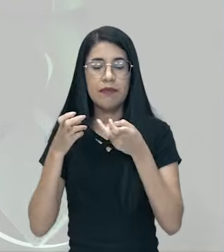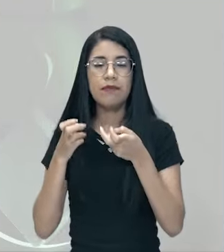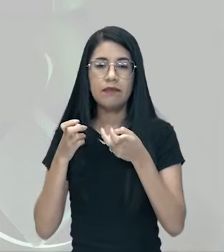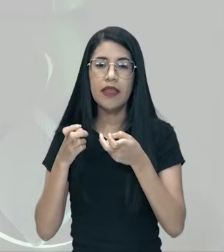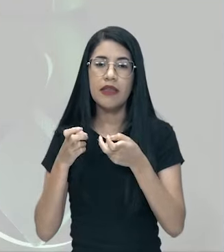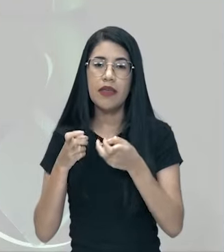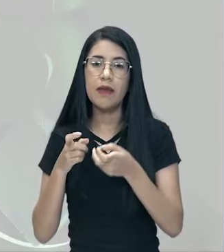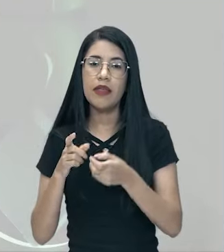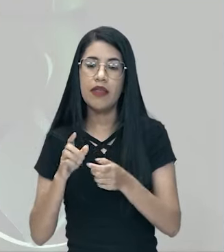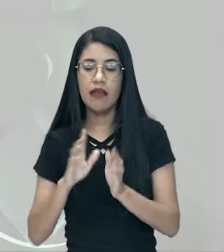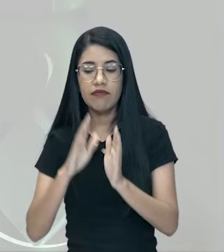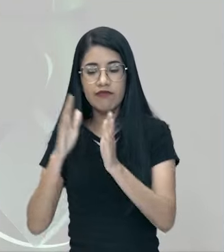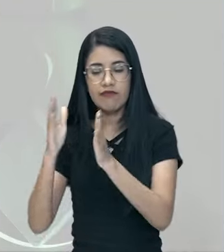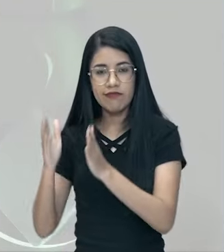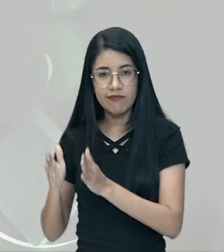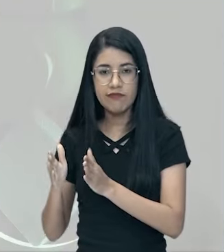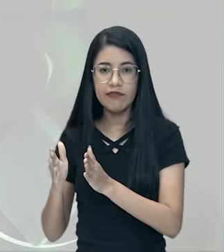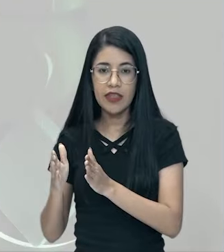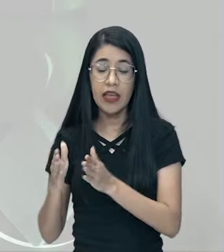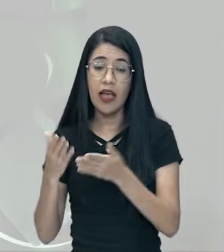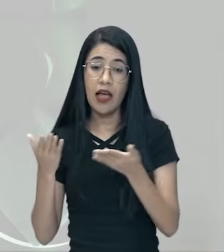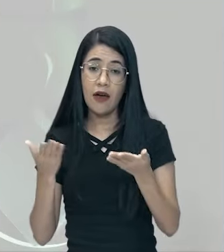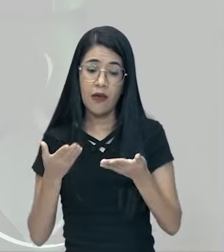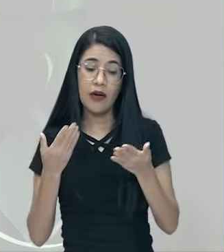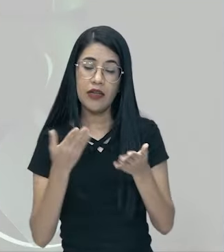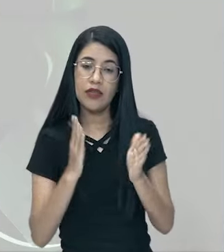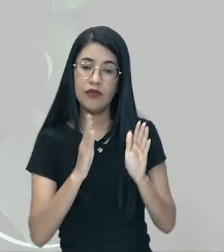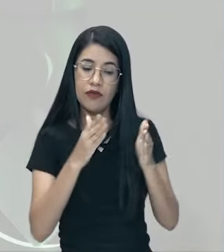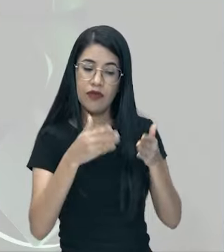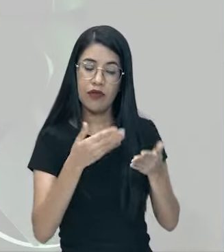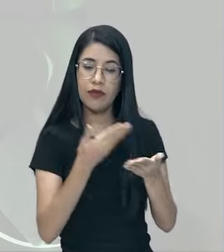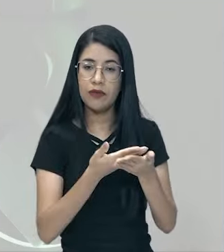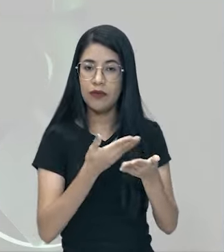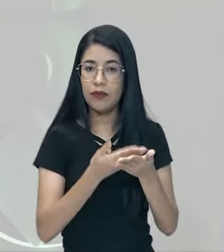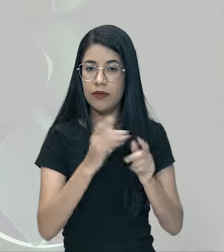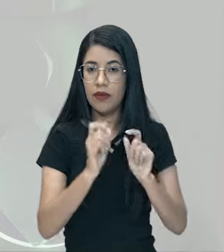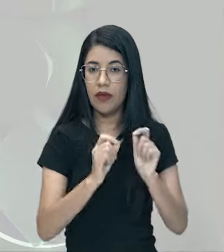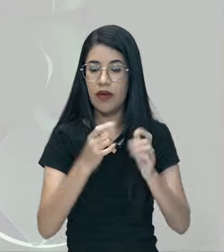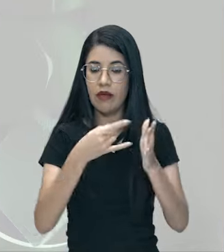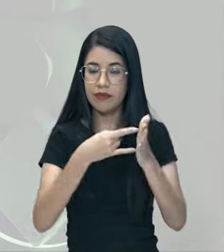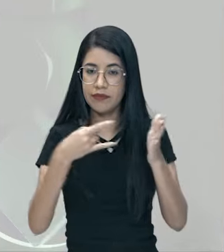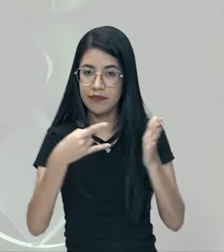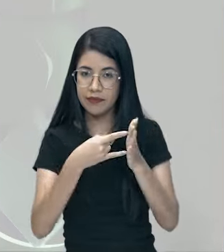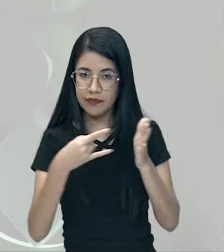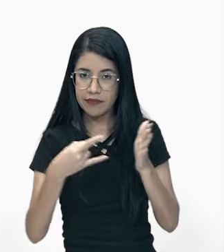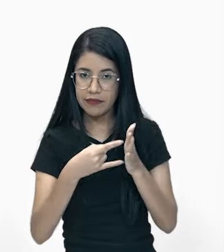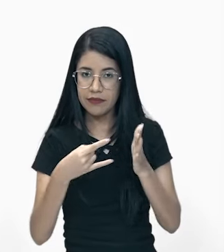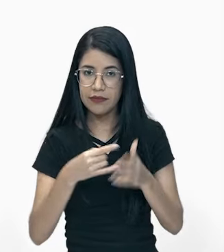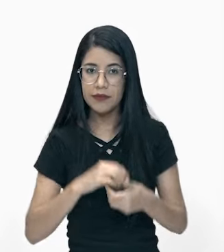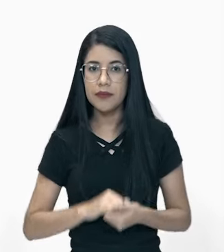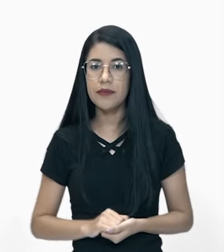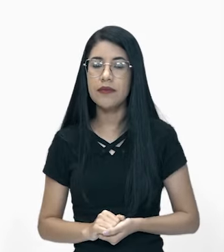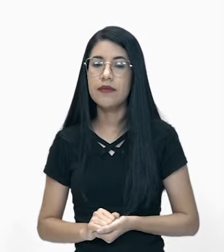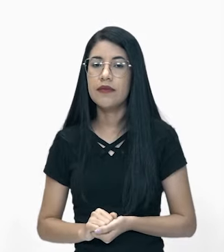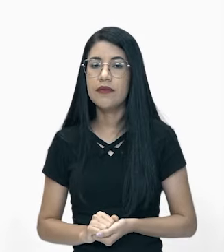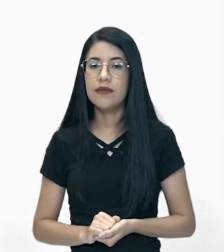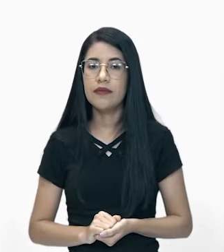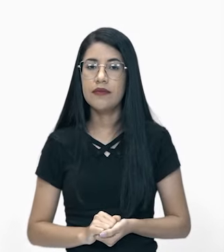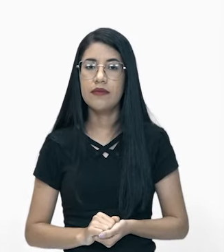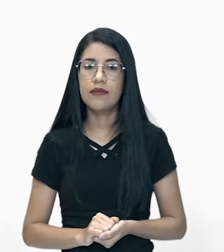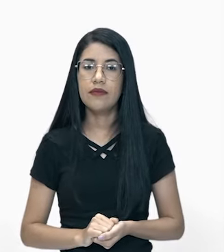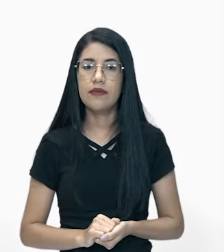é um caso. Nós vamos estudar as ondas eletromagnéticas. Vejam aí comigo. Olha